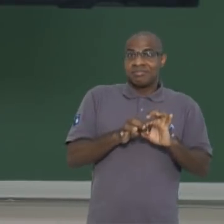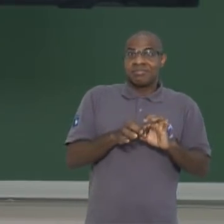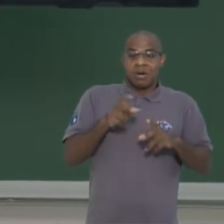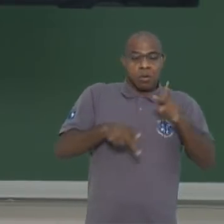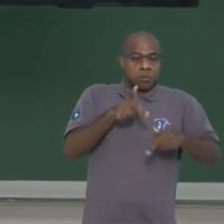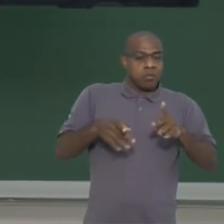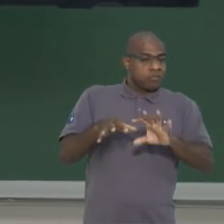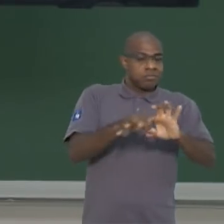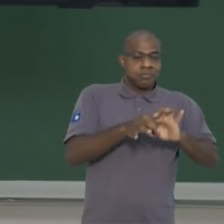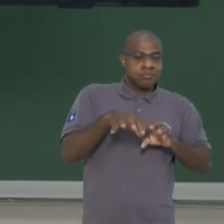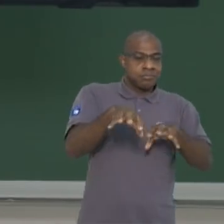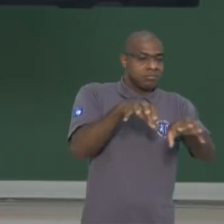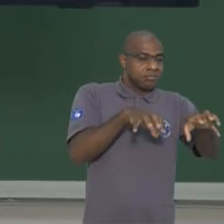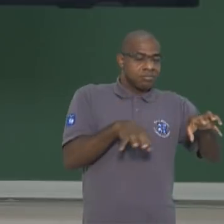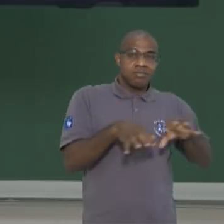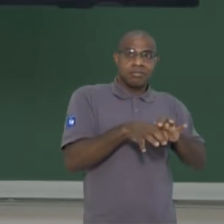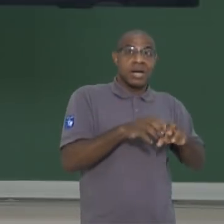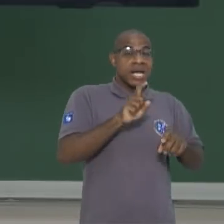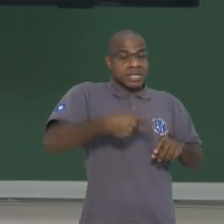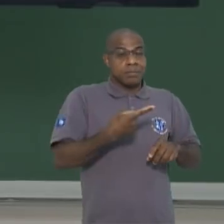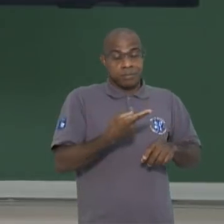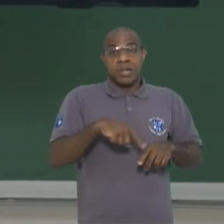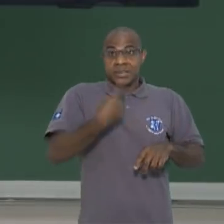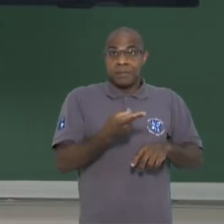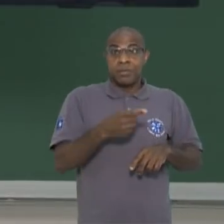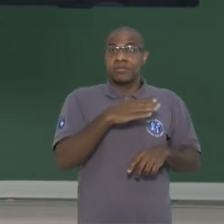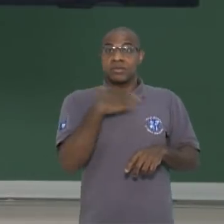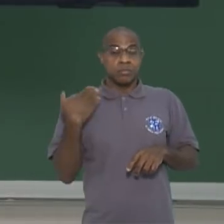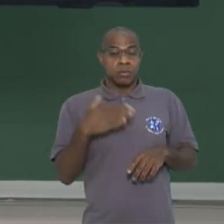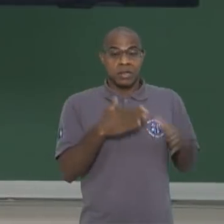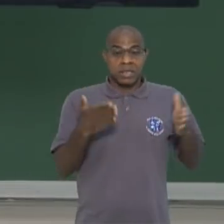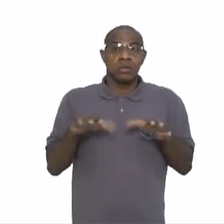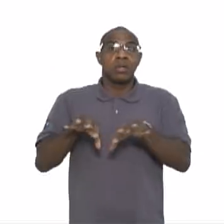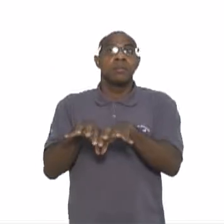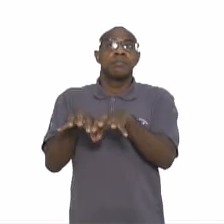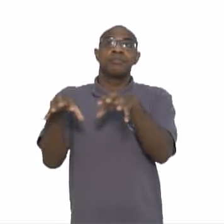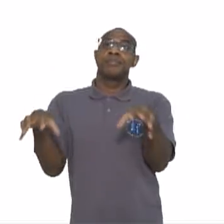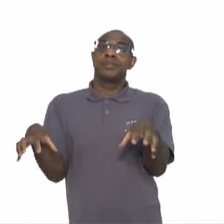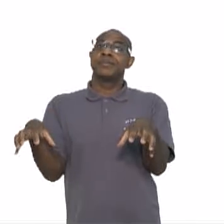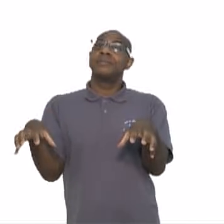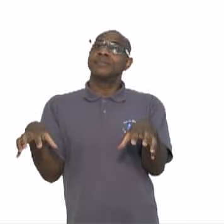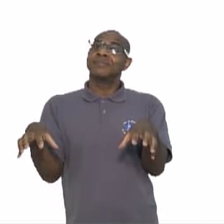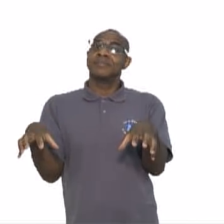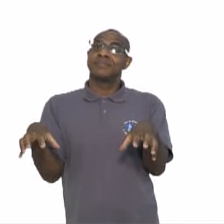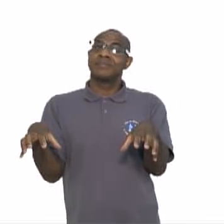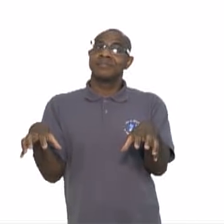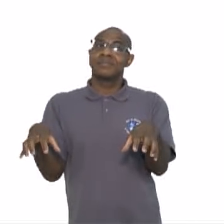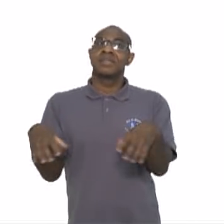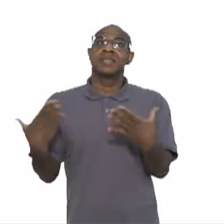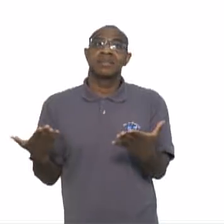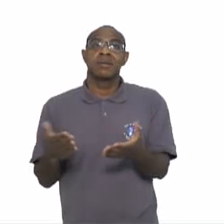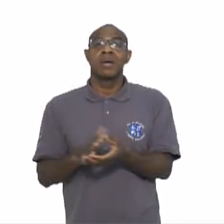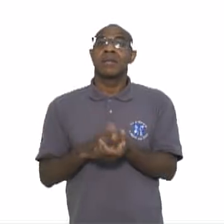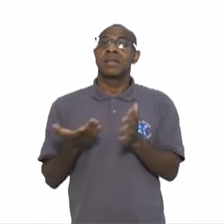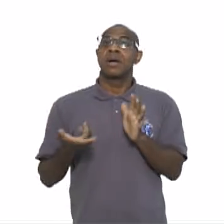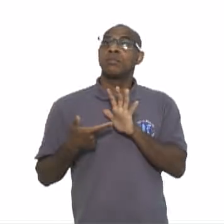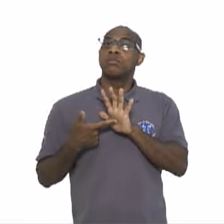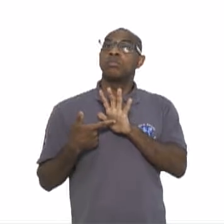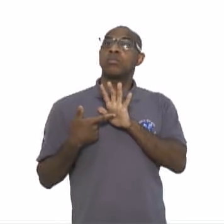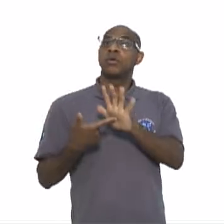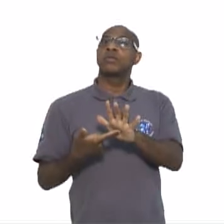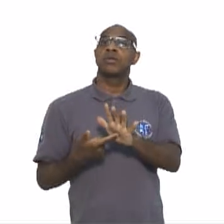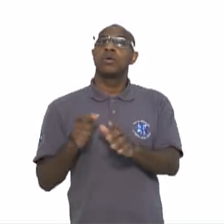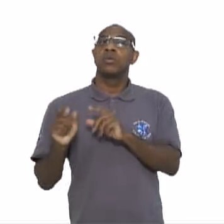de poder, porque é mais de uma pessoa mandando. Tá? O rei passou a ser uma figura mais representativa, pois quem de